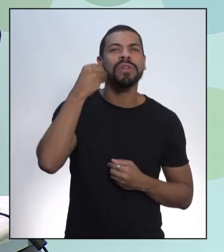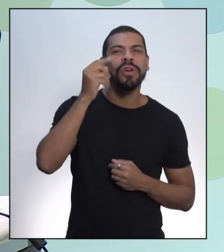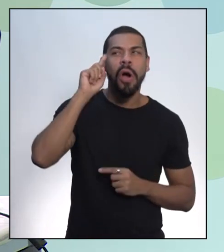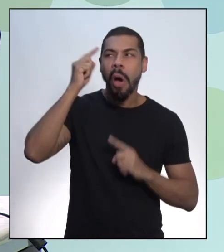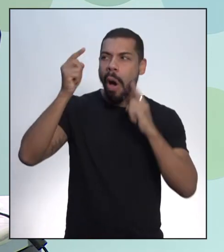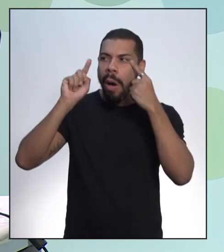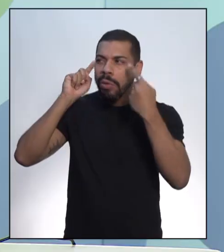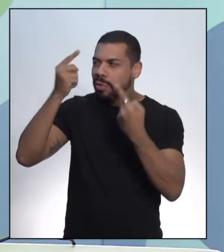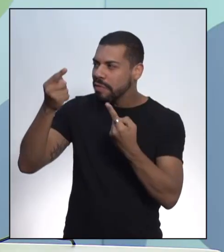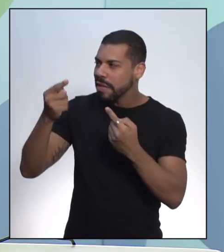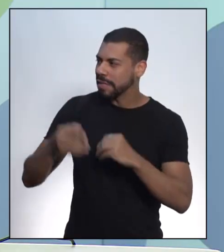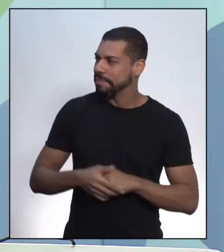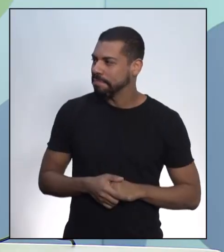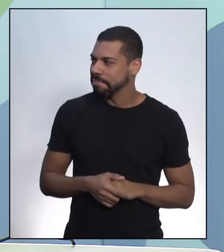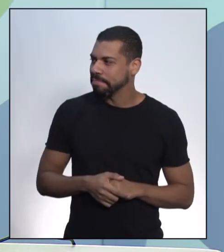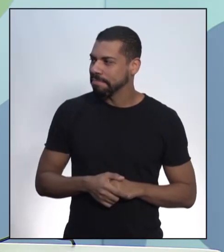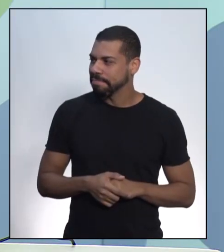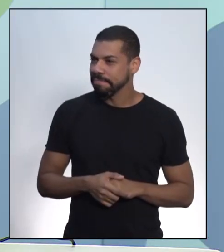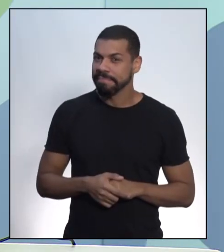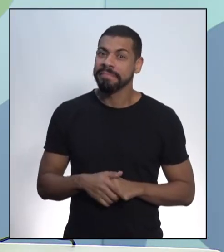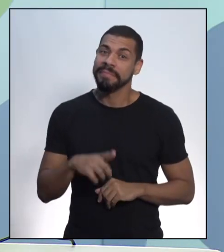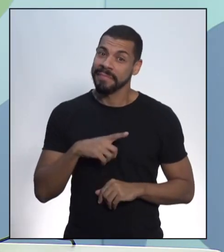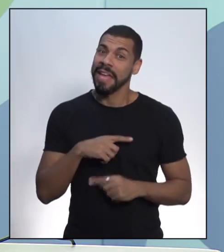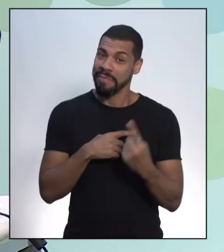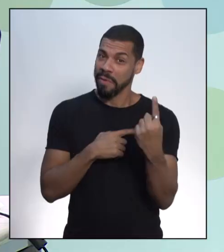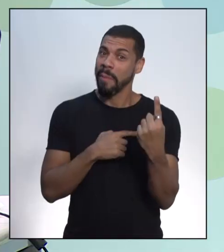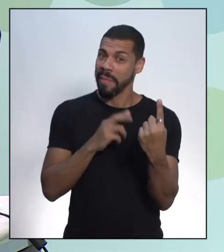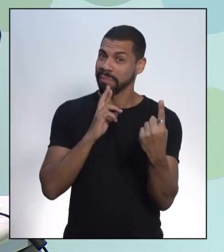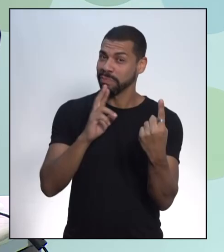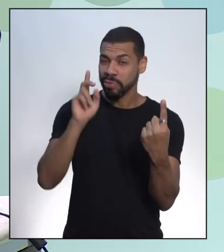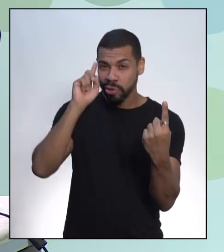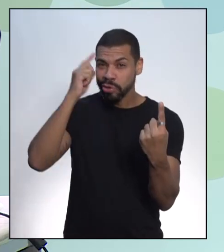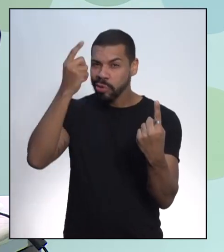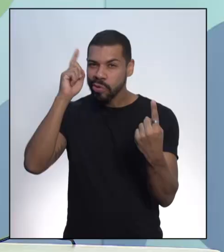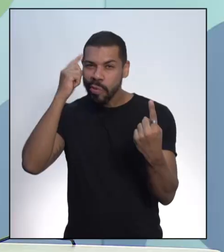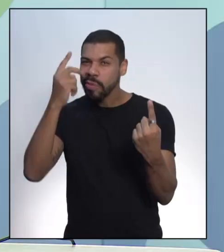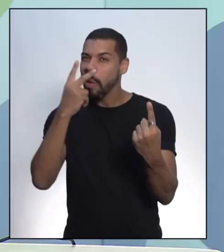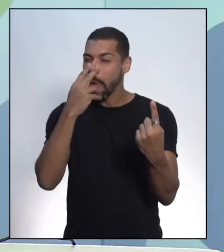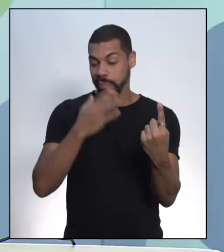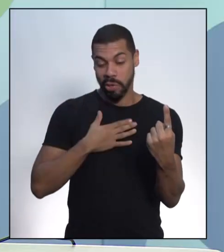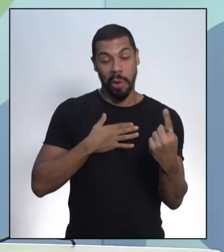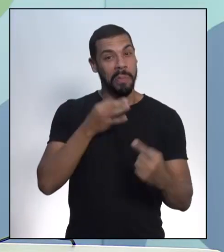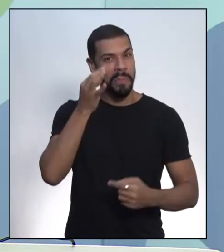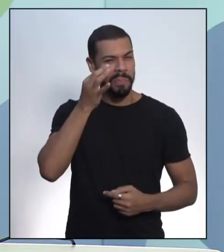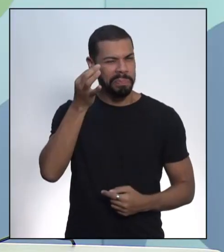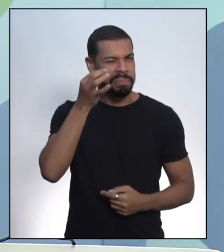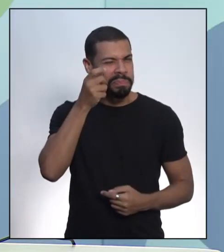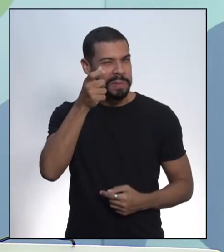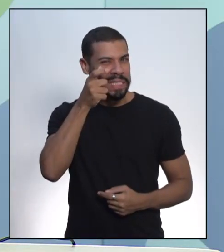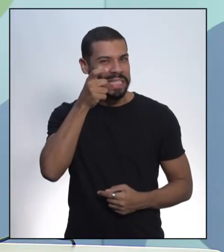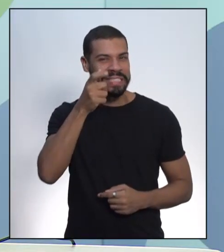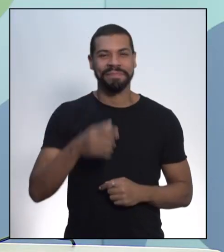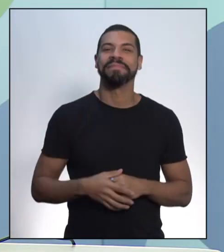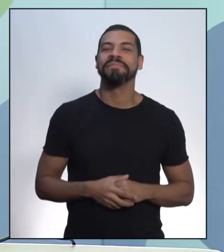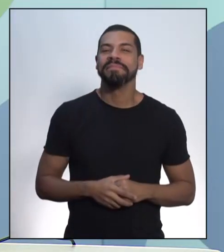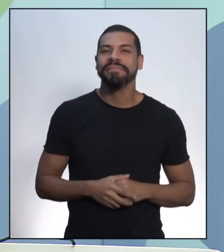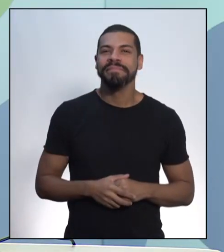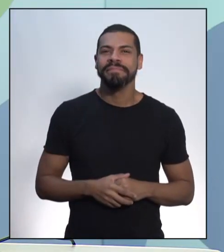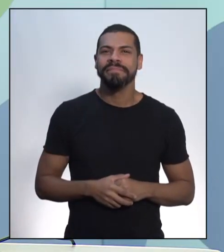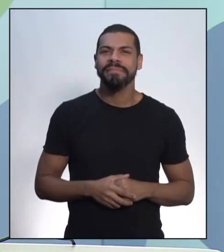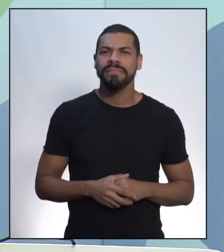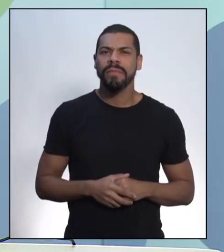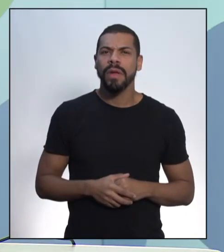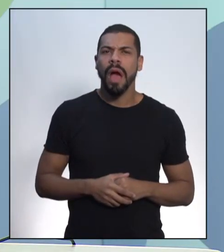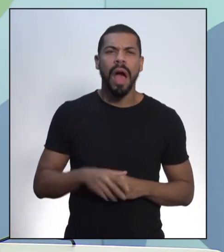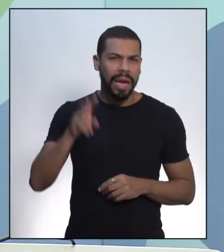dúvida, professora? Então, na verdade, surgiu uma dúvida aqui, professora, que eu achei bem interessante. A dúvida é a seguinte: no filtro